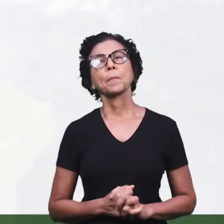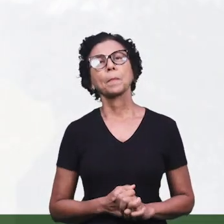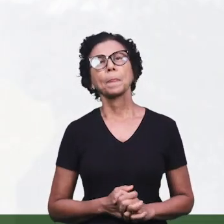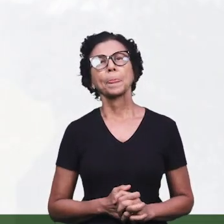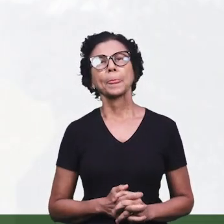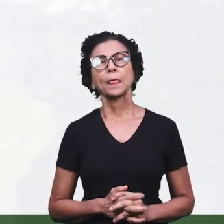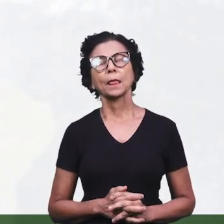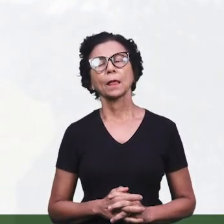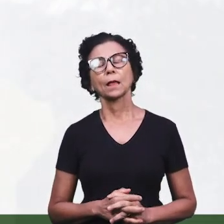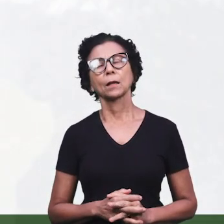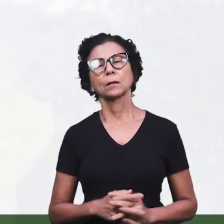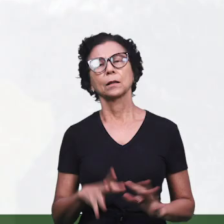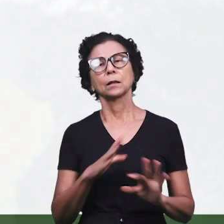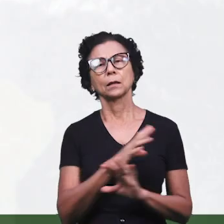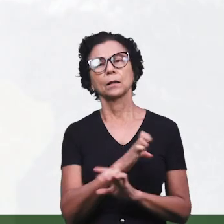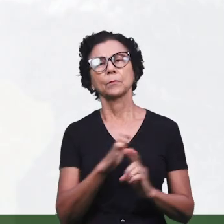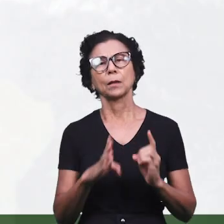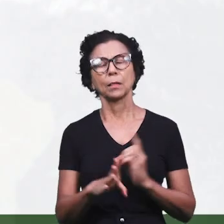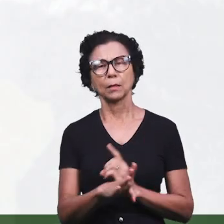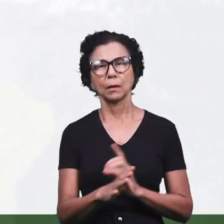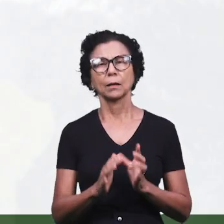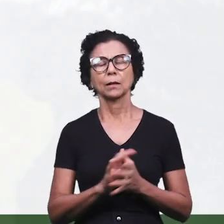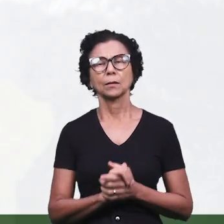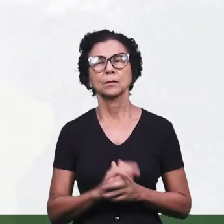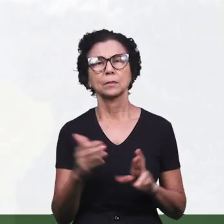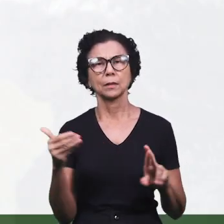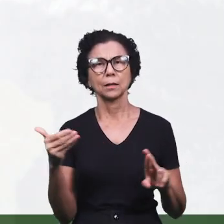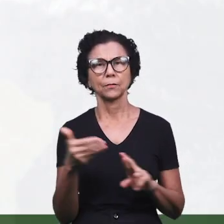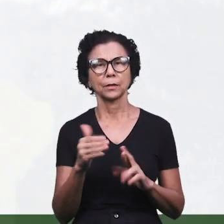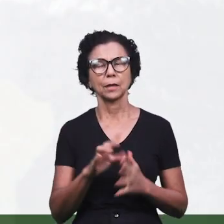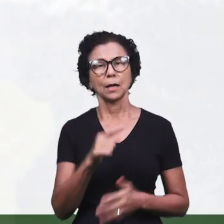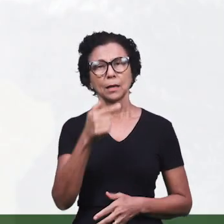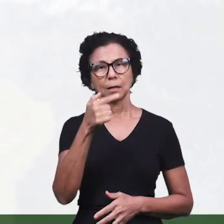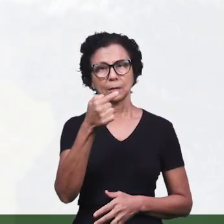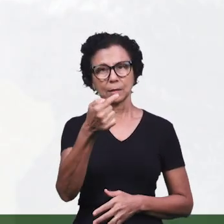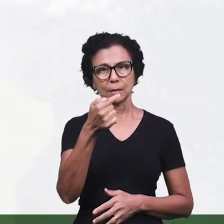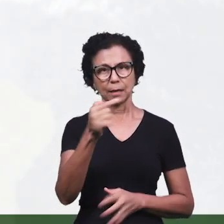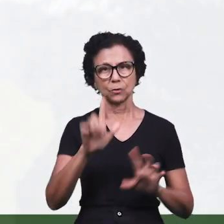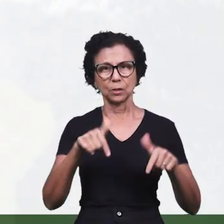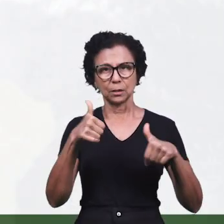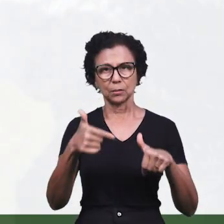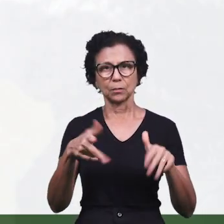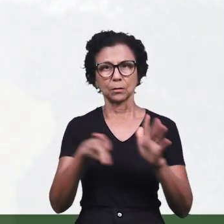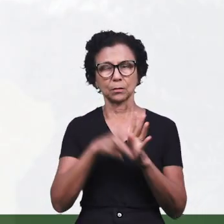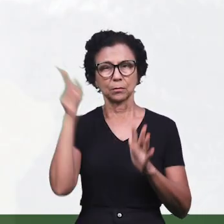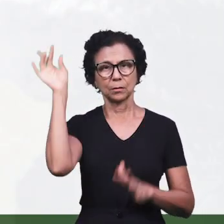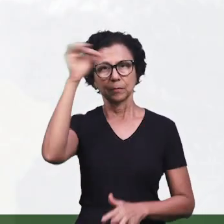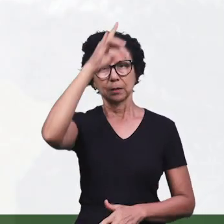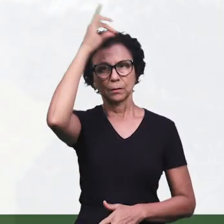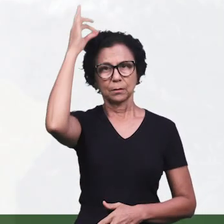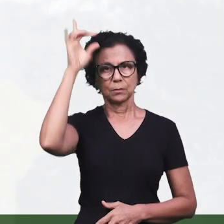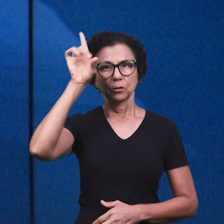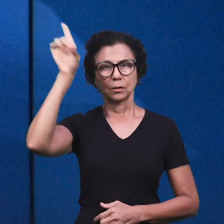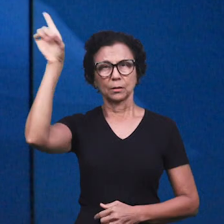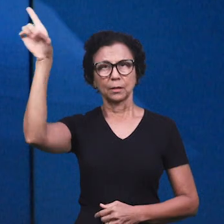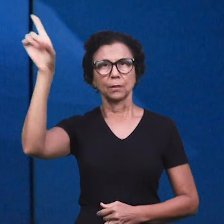Deus. E a pergunta e a nossa tarefa é a seguinte: faça um comentário sobre esse assunto. Vamos ouvir então esse comentário. Quem vai nos